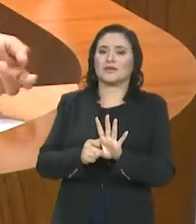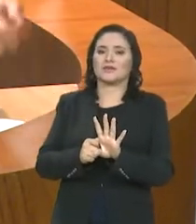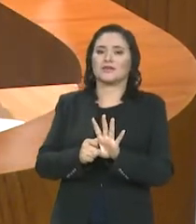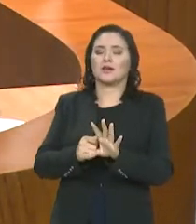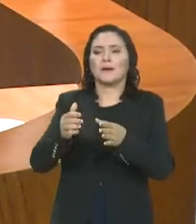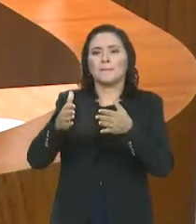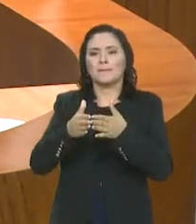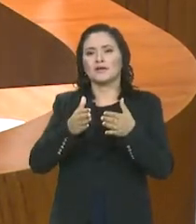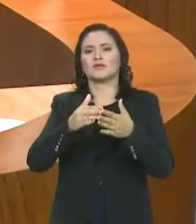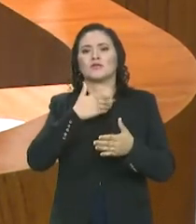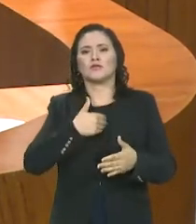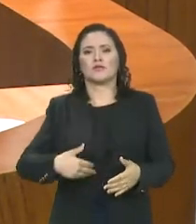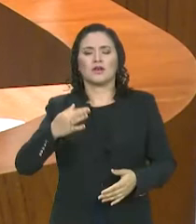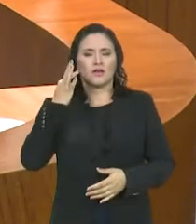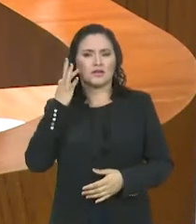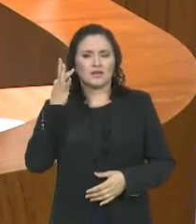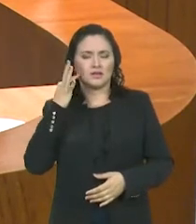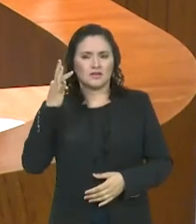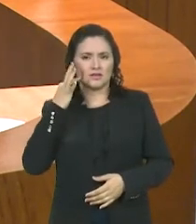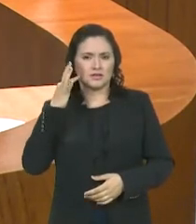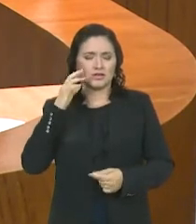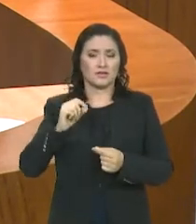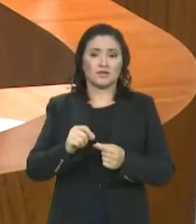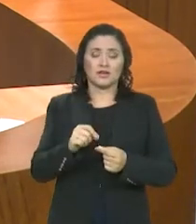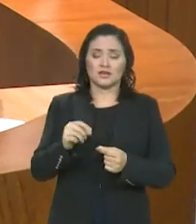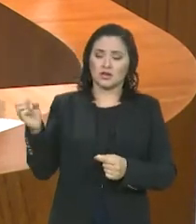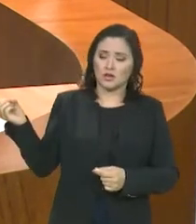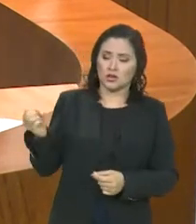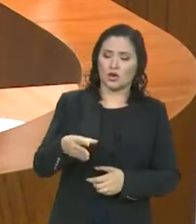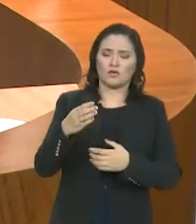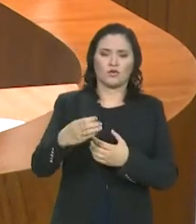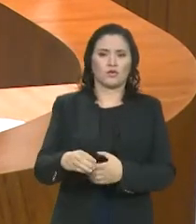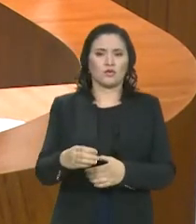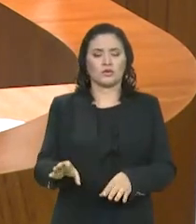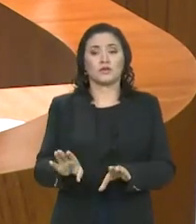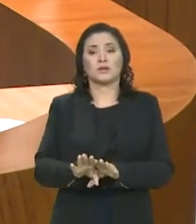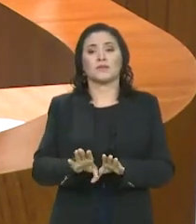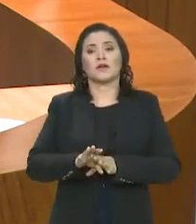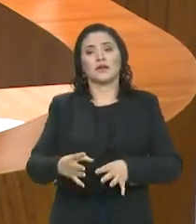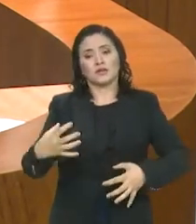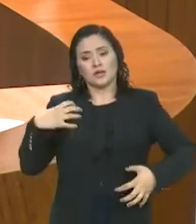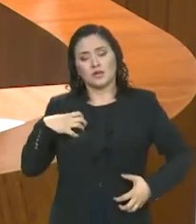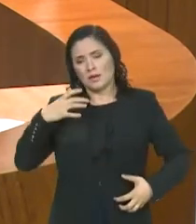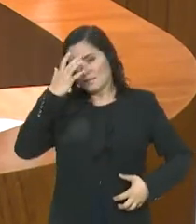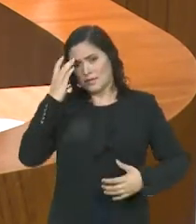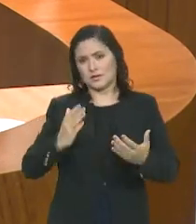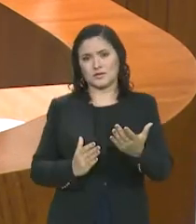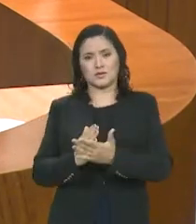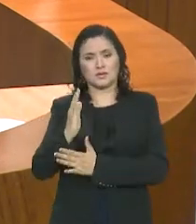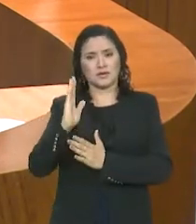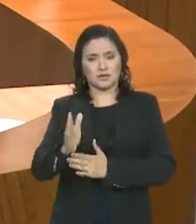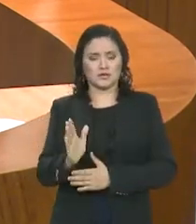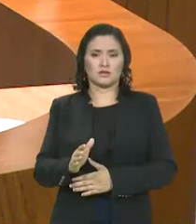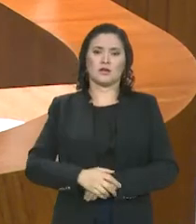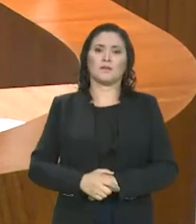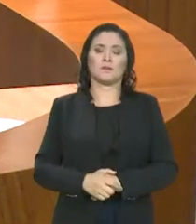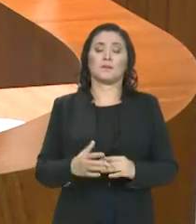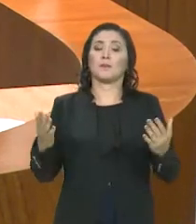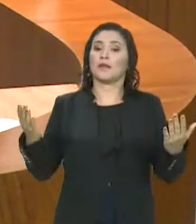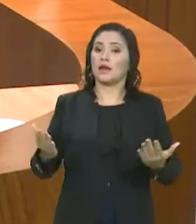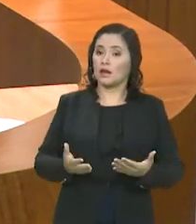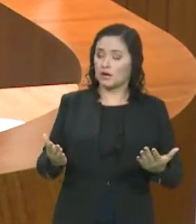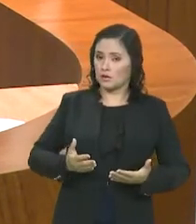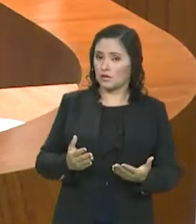novos concursos. Mas agora, estamos fazendo com o novo governador do Estado do Maranhão, governador Carlos Brandão,